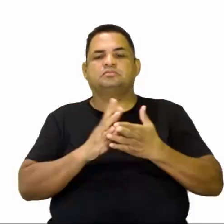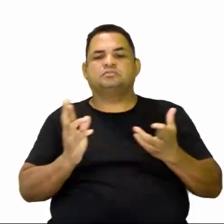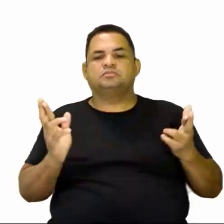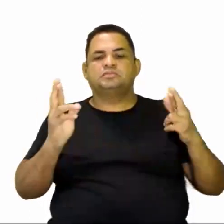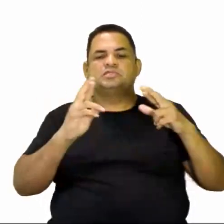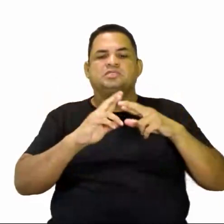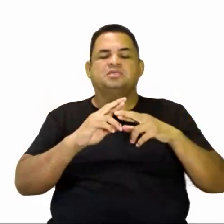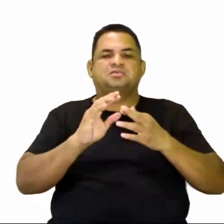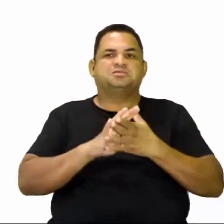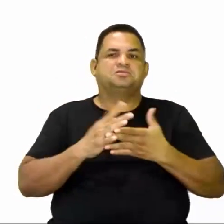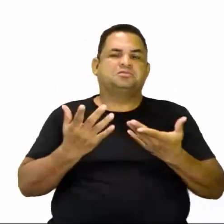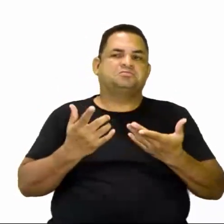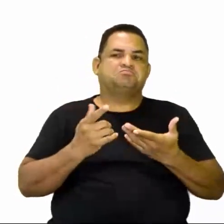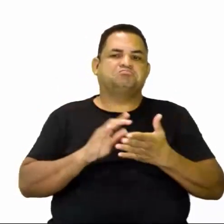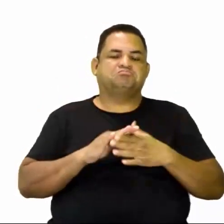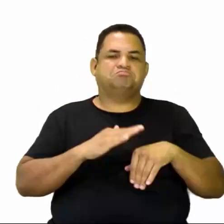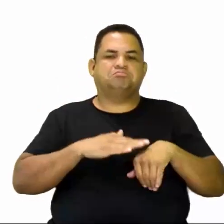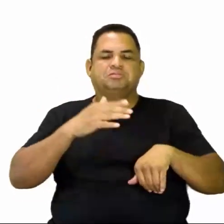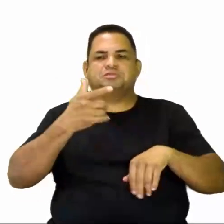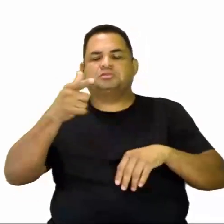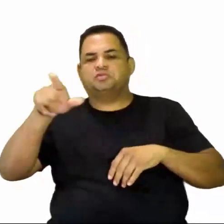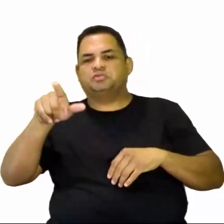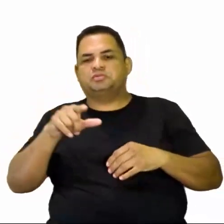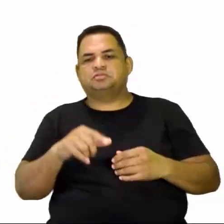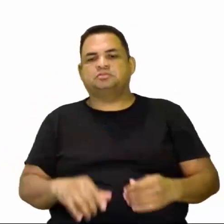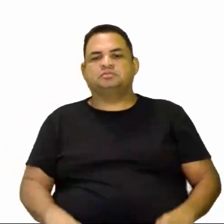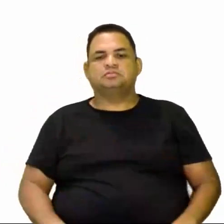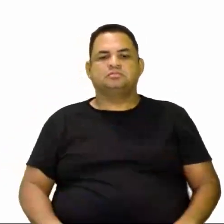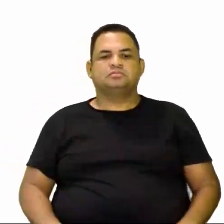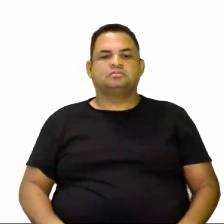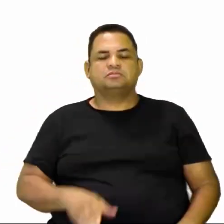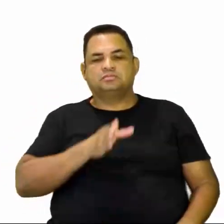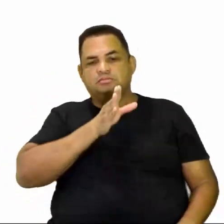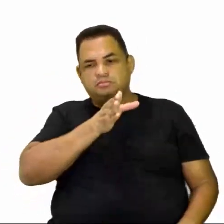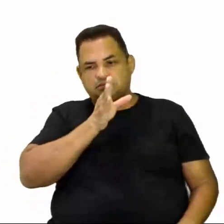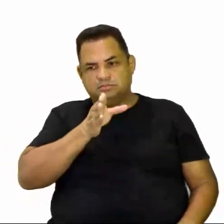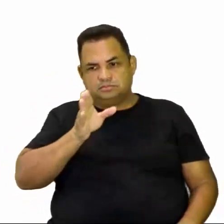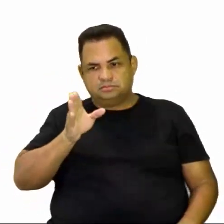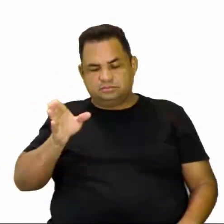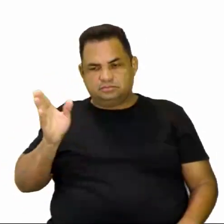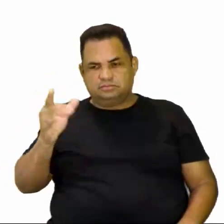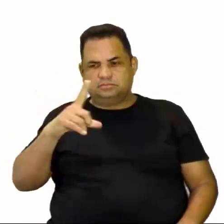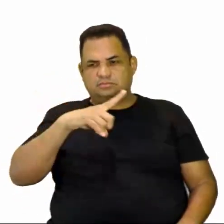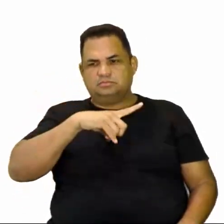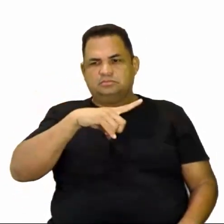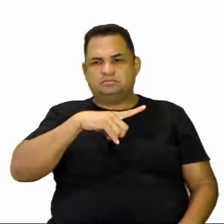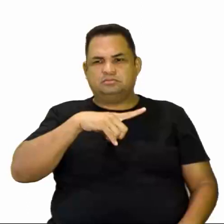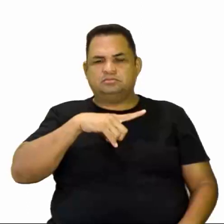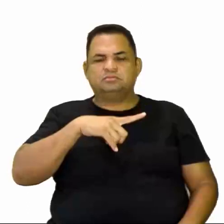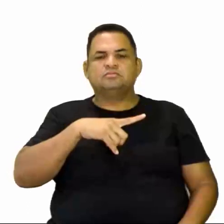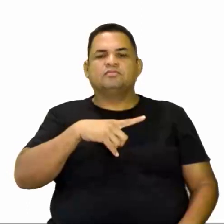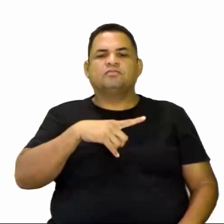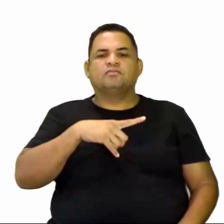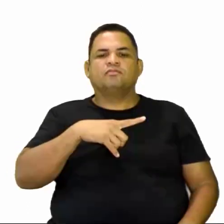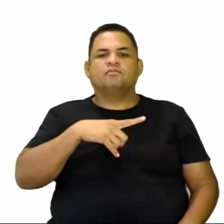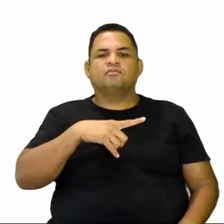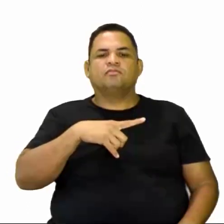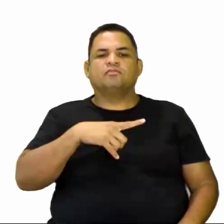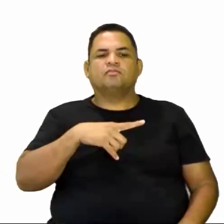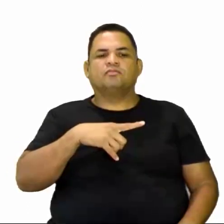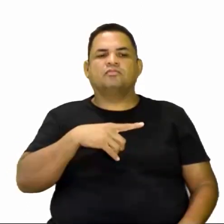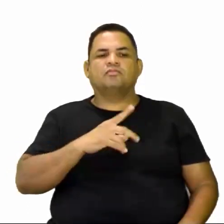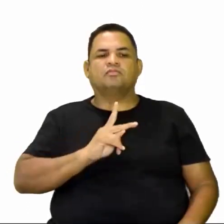fortemente do que outros, como também os ametais. E nessa sequência, nós temos aqui, olha só, o